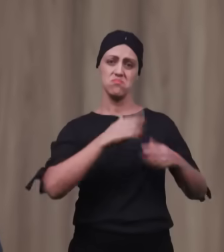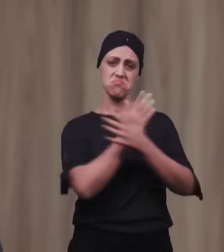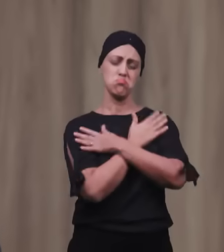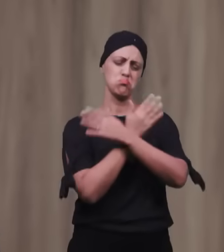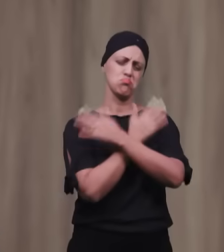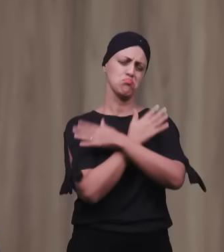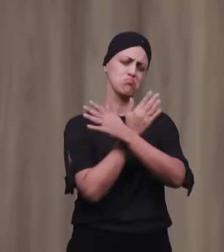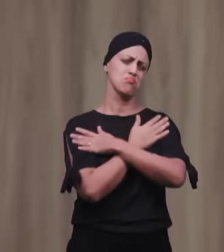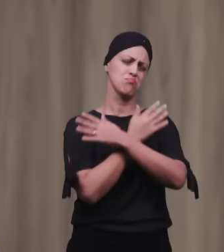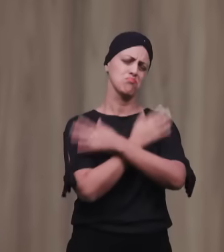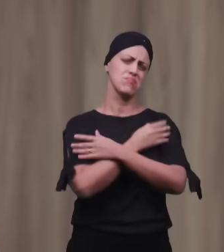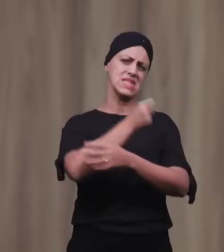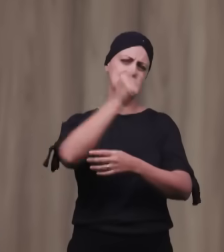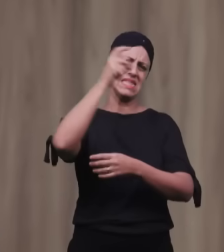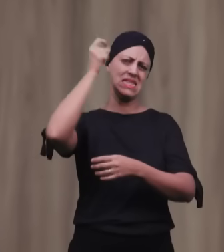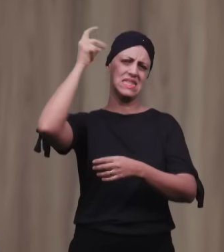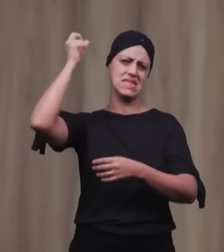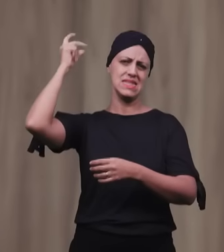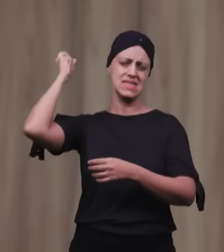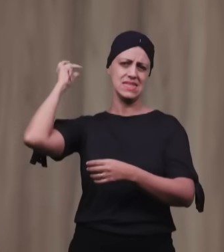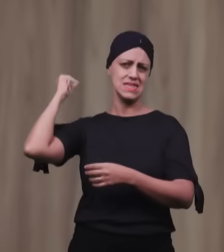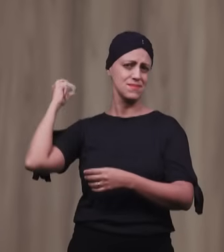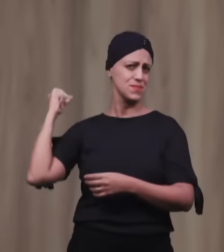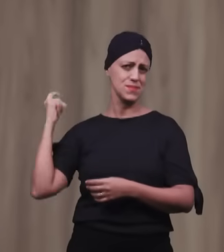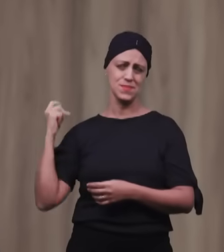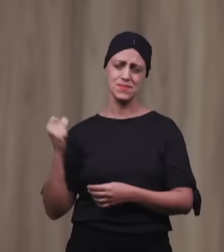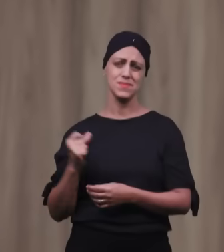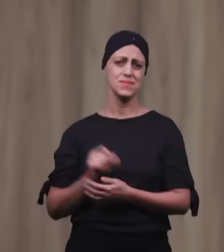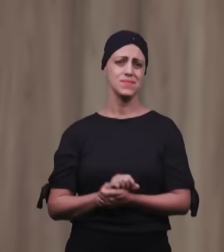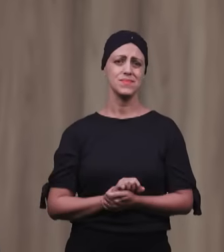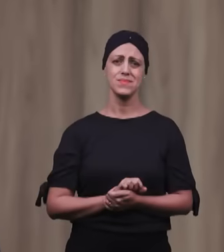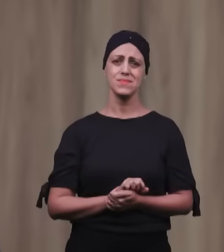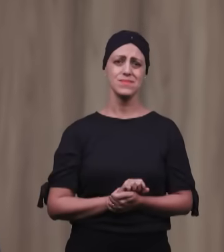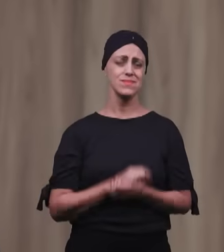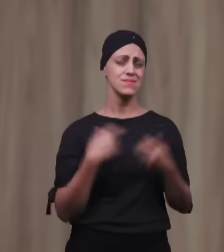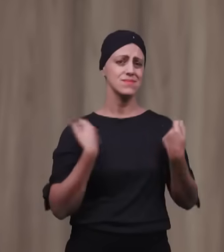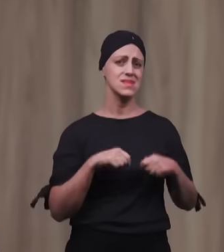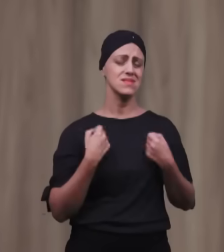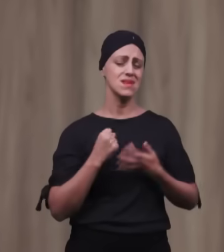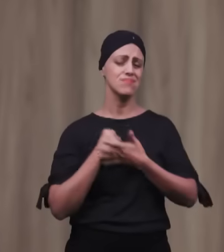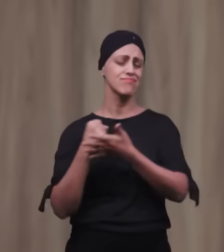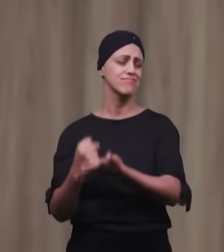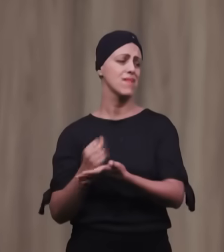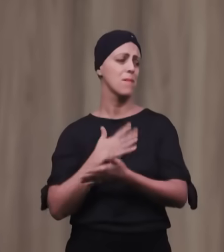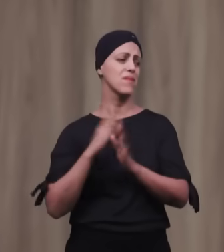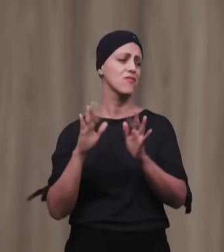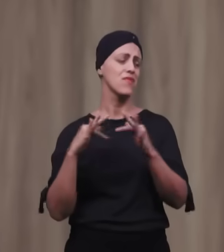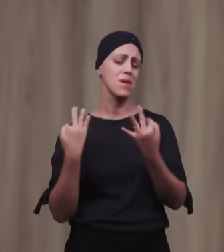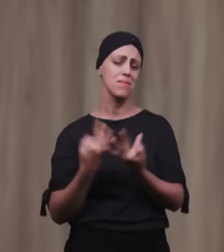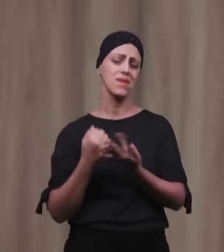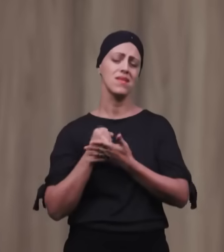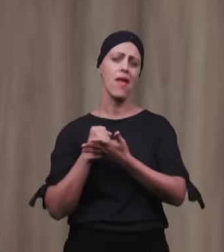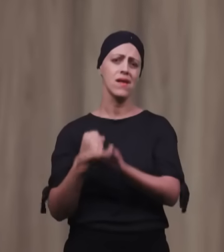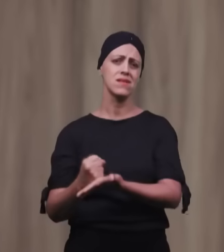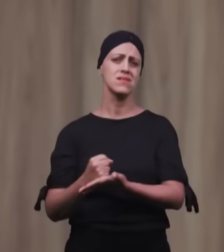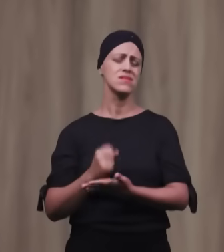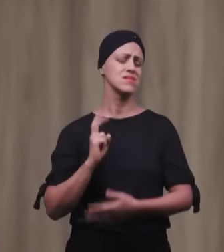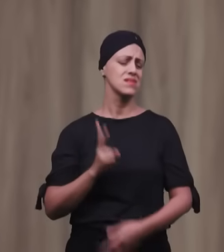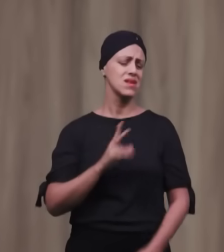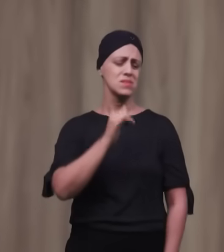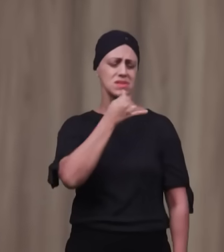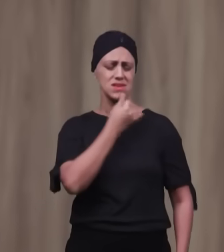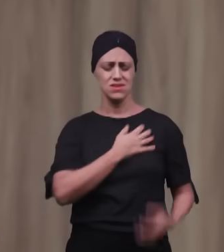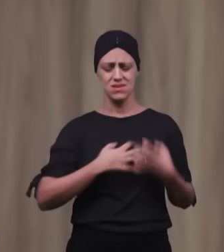desempregado há muito tempo muito tempo é precisamos tentar minha família vivo